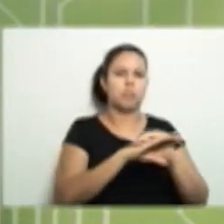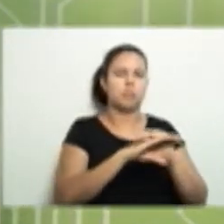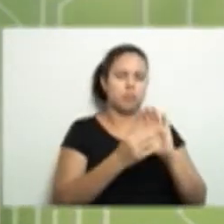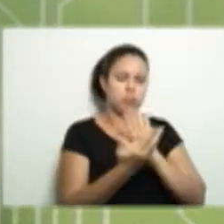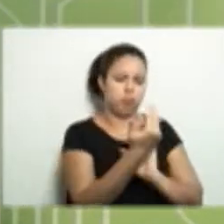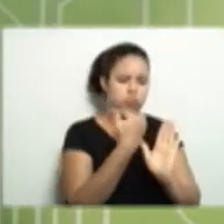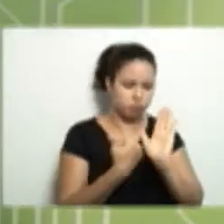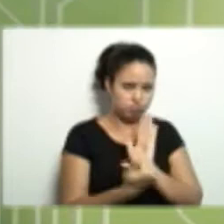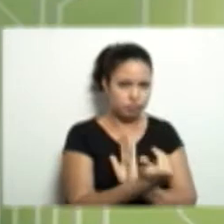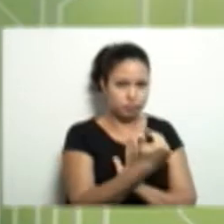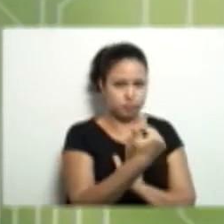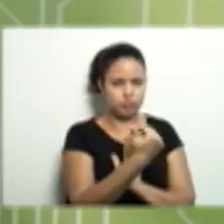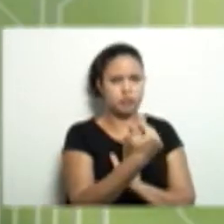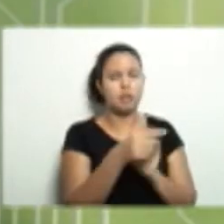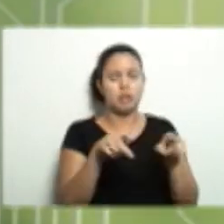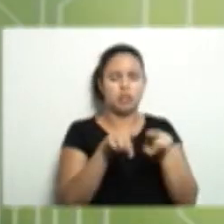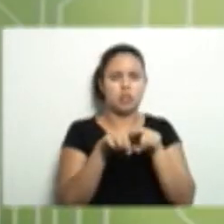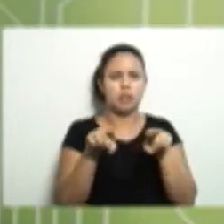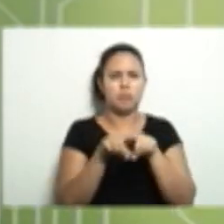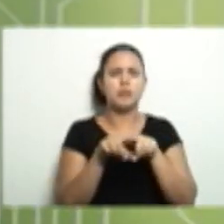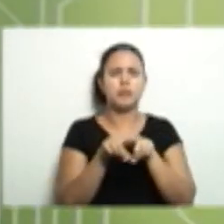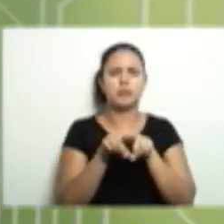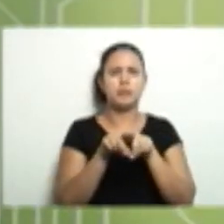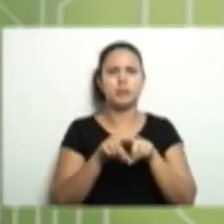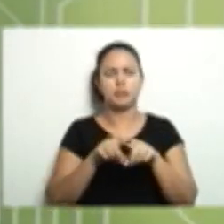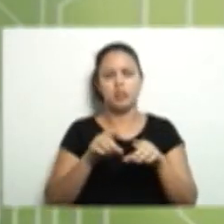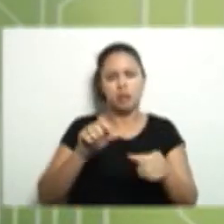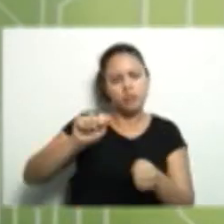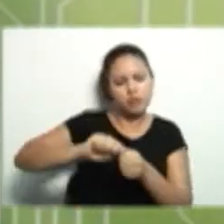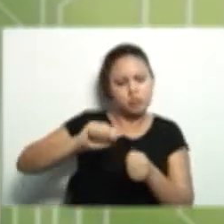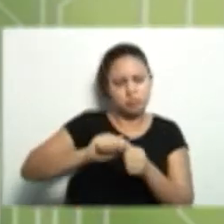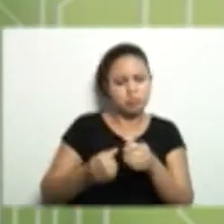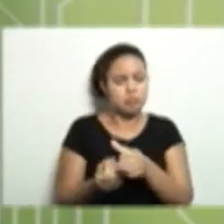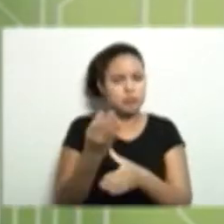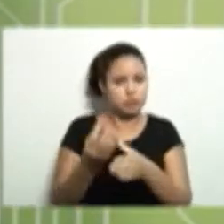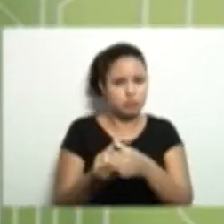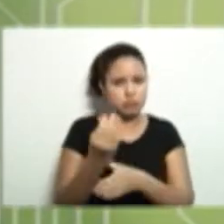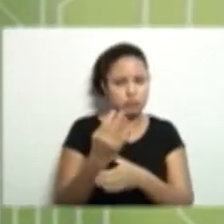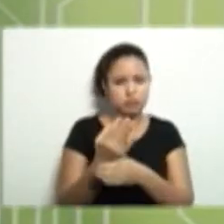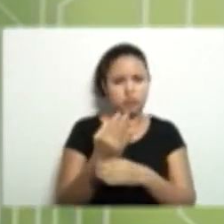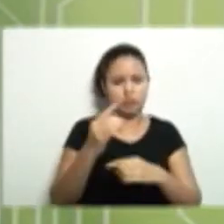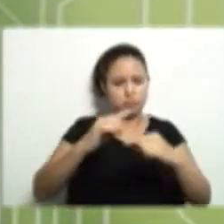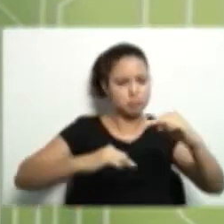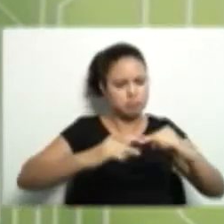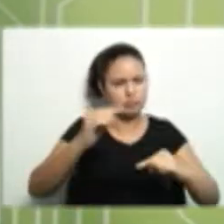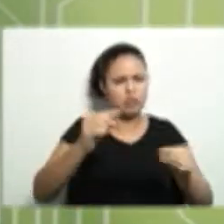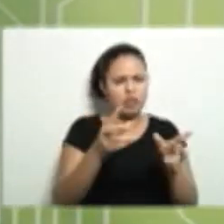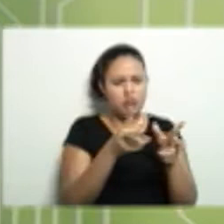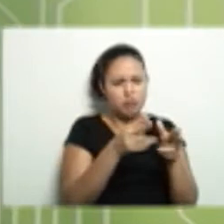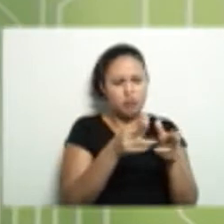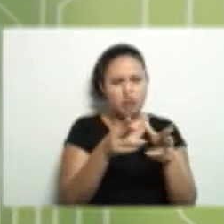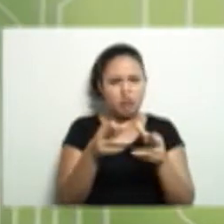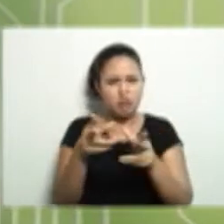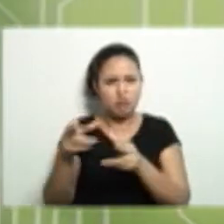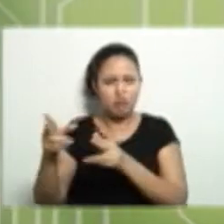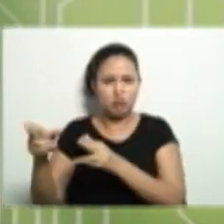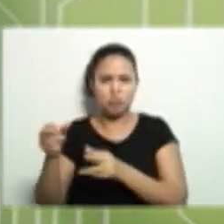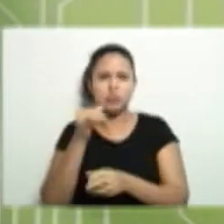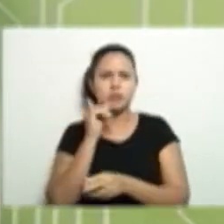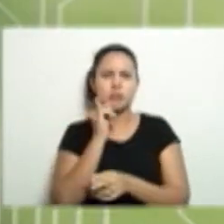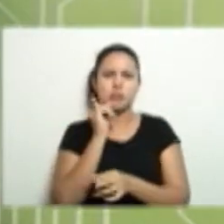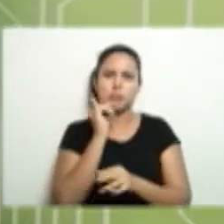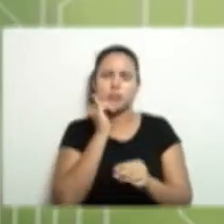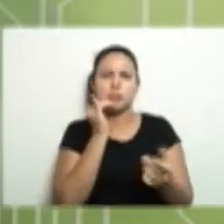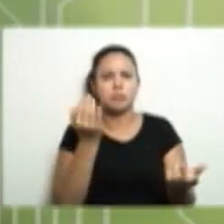tudo muito igual e faz em grande escala com redução de custos. Por exemplo, a gente pode imaginar uma fábrica de móveis, que faz muitos